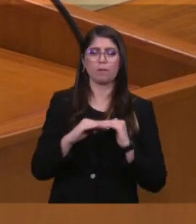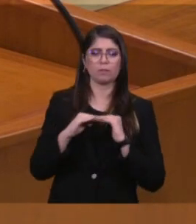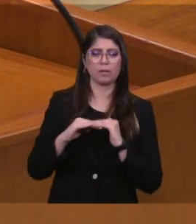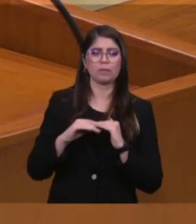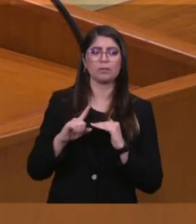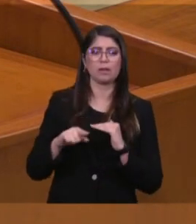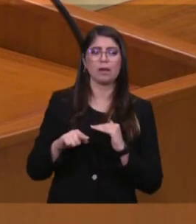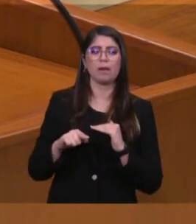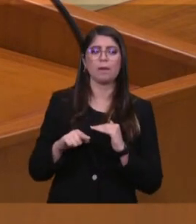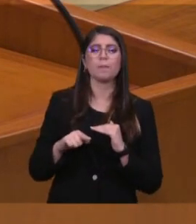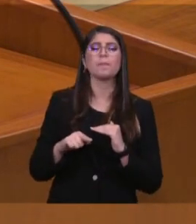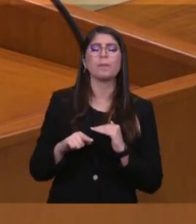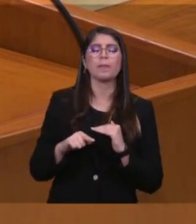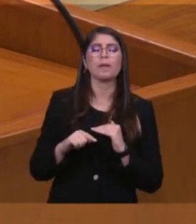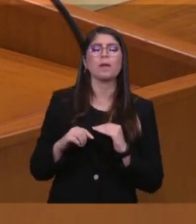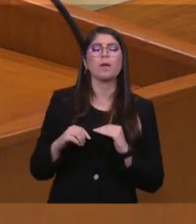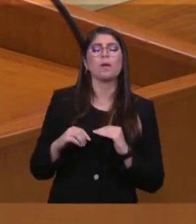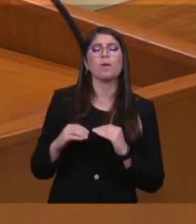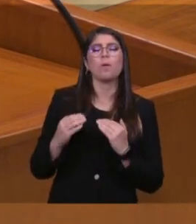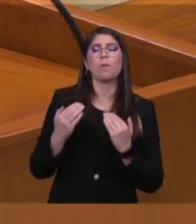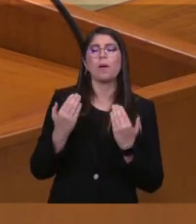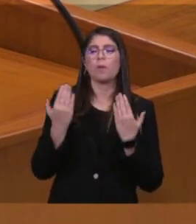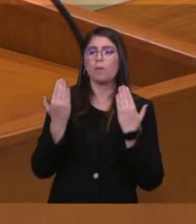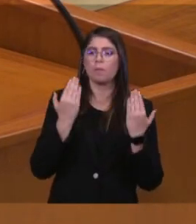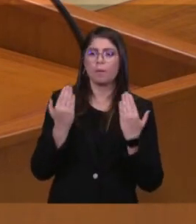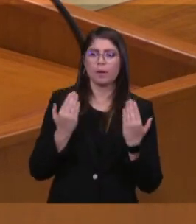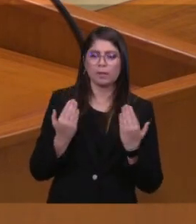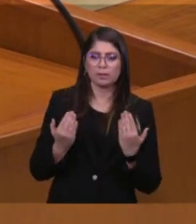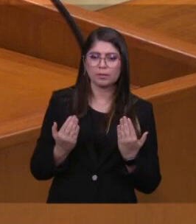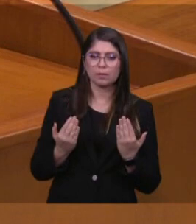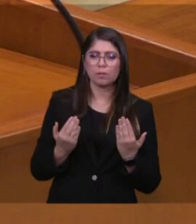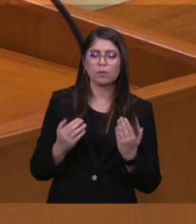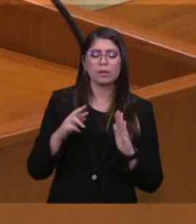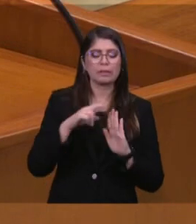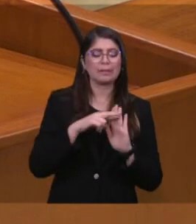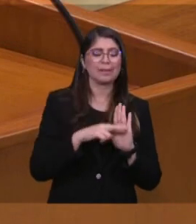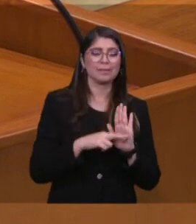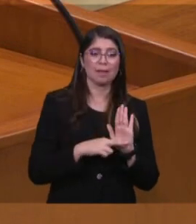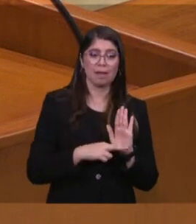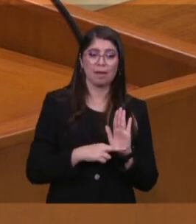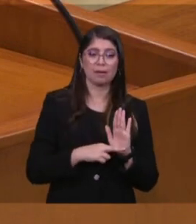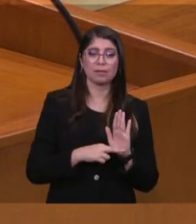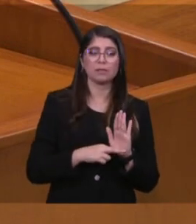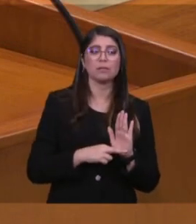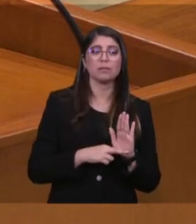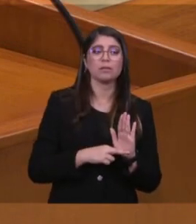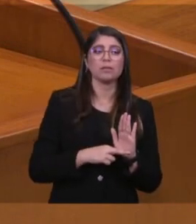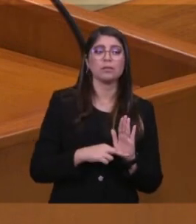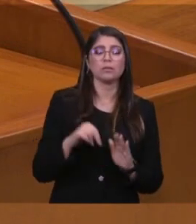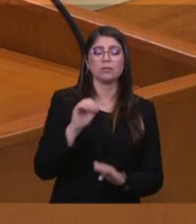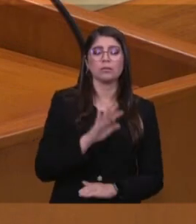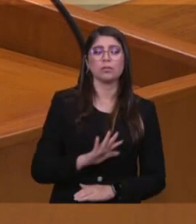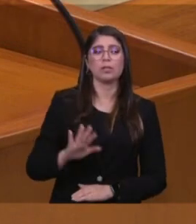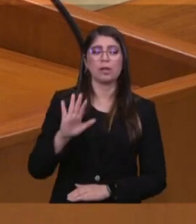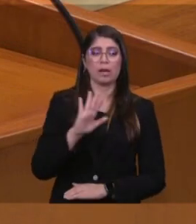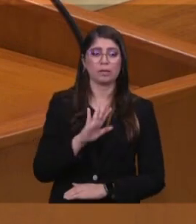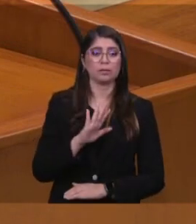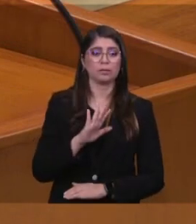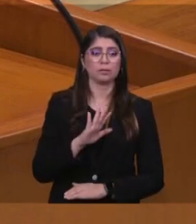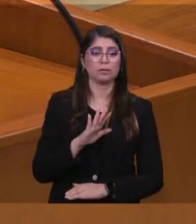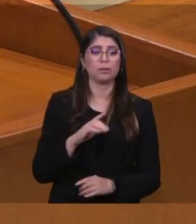parâmetro teleológico para a aplicação das normas estatais, dada a sua natureza e o seu caráter de